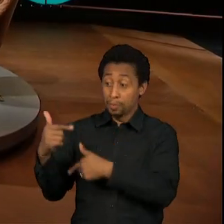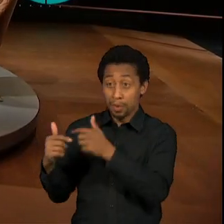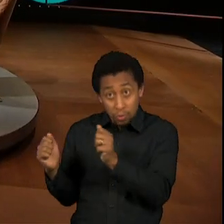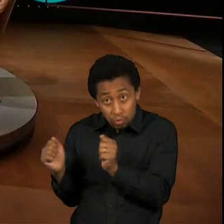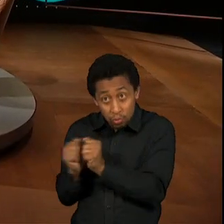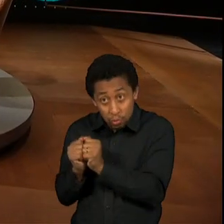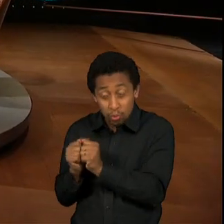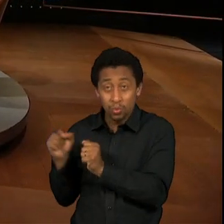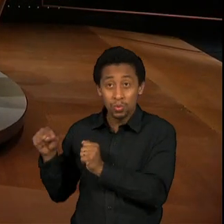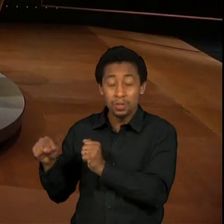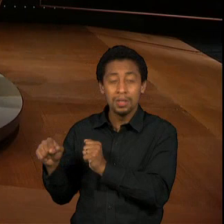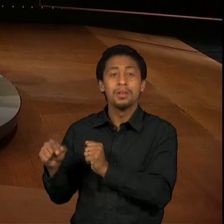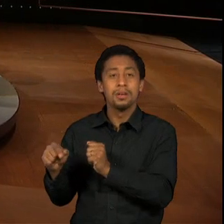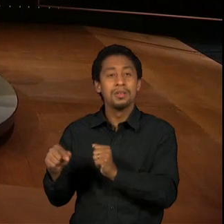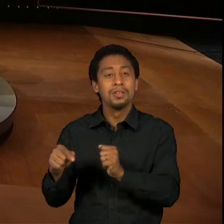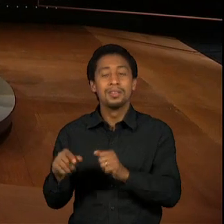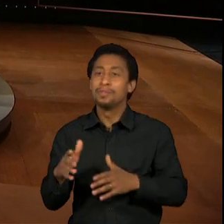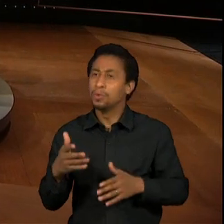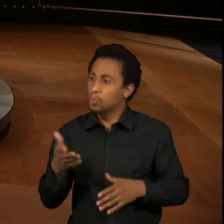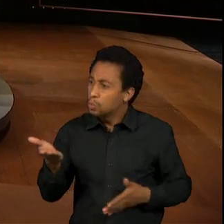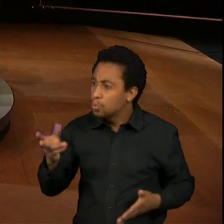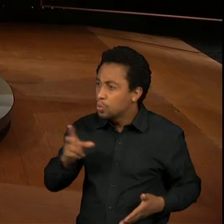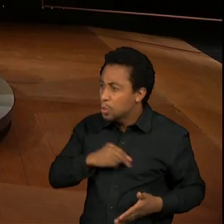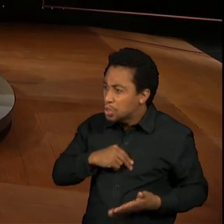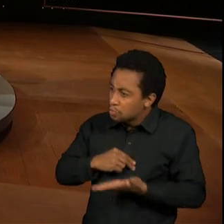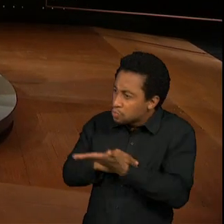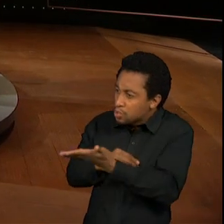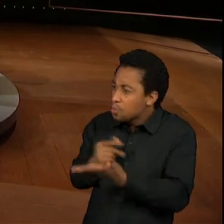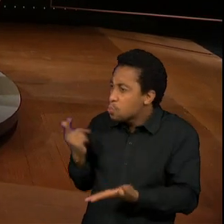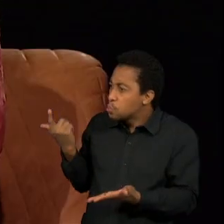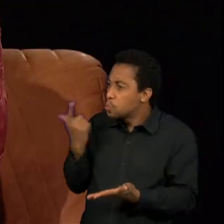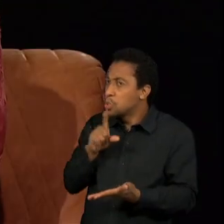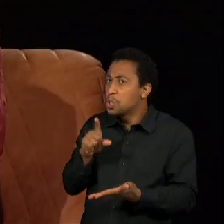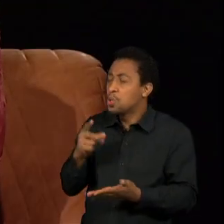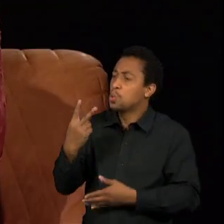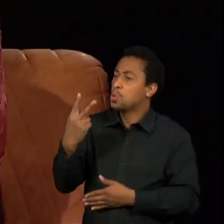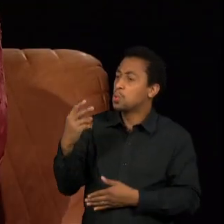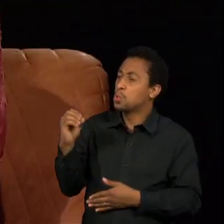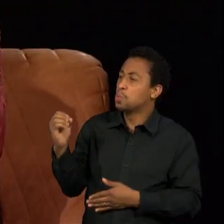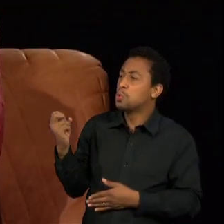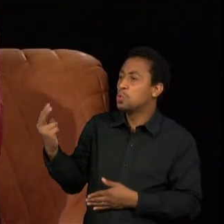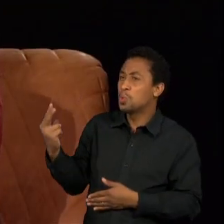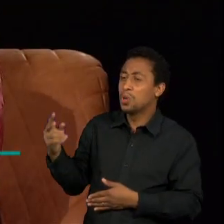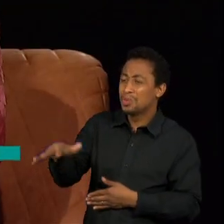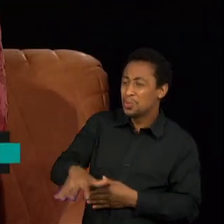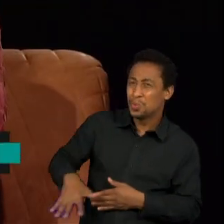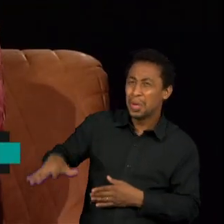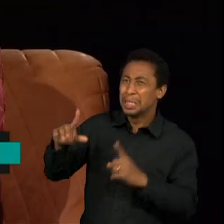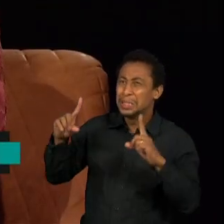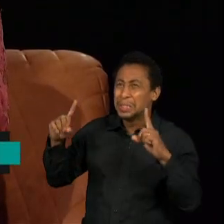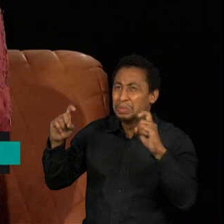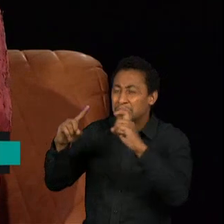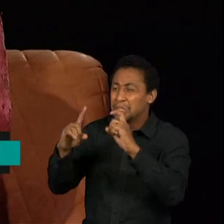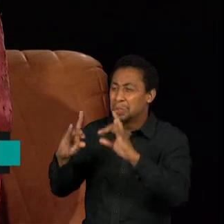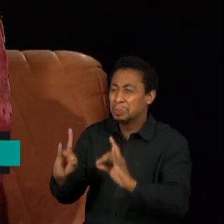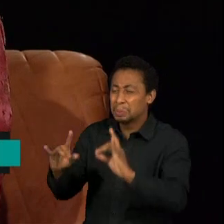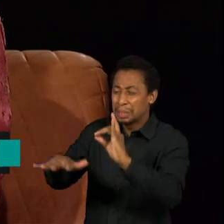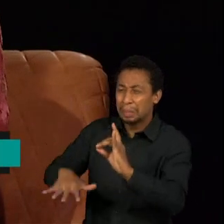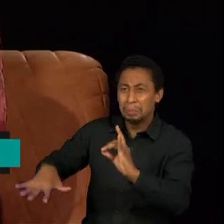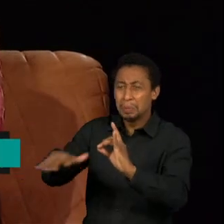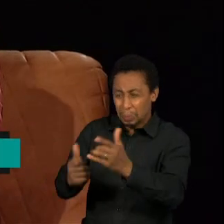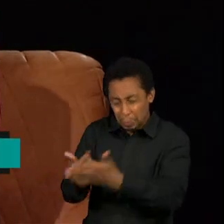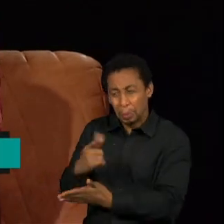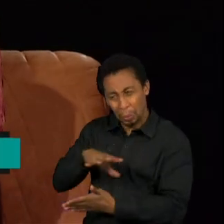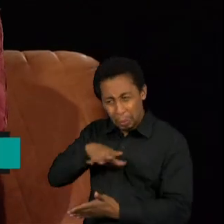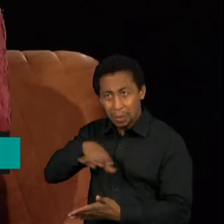E aí eles, nossa, você foi visionária. Em 2002, aqui era uma barra pesada. E era. Aí mudou. Em